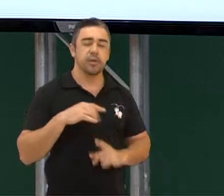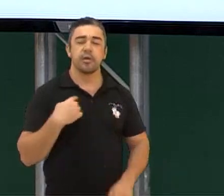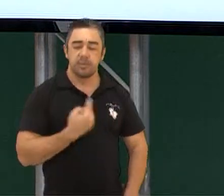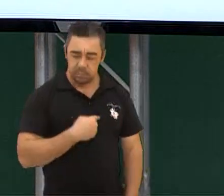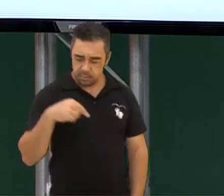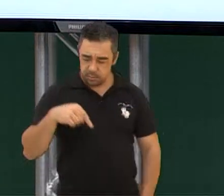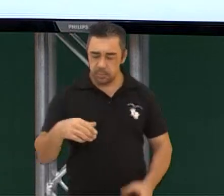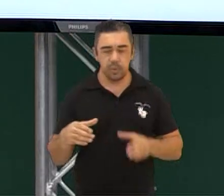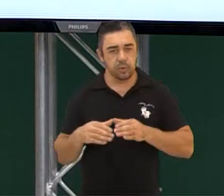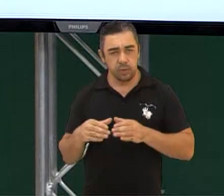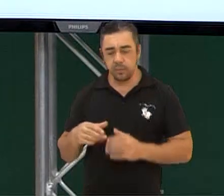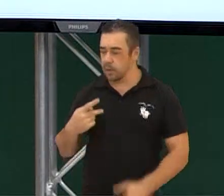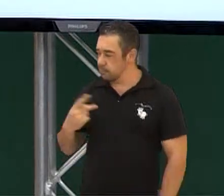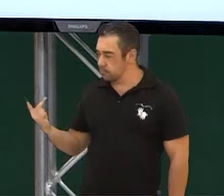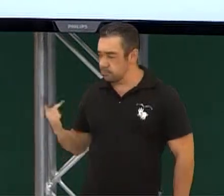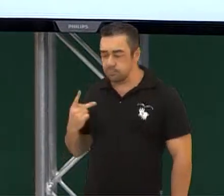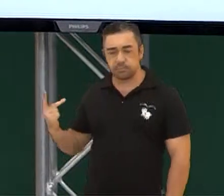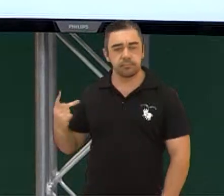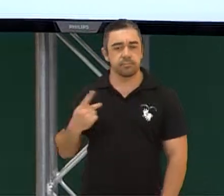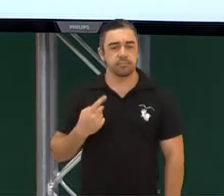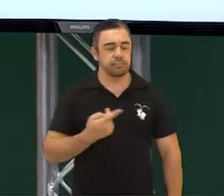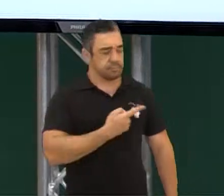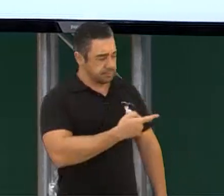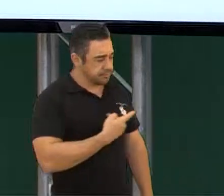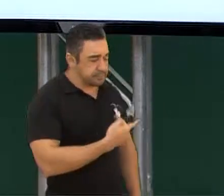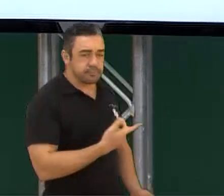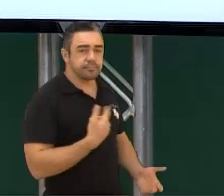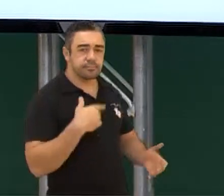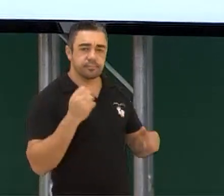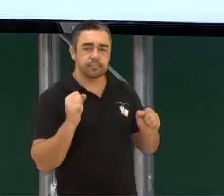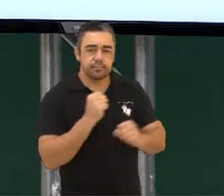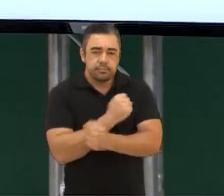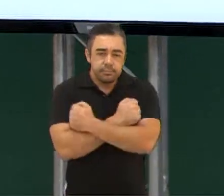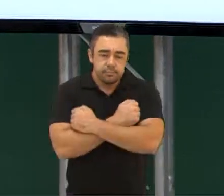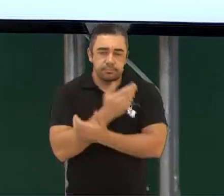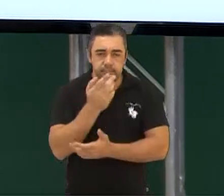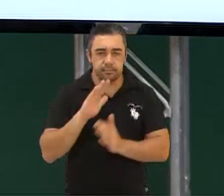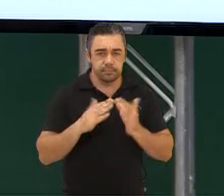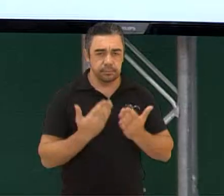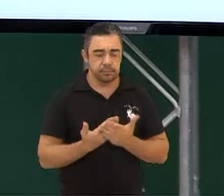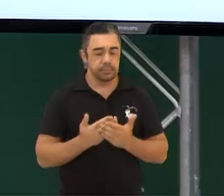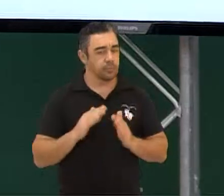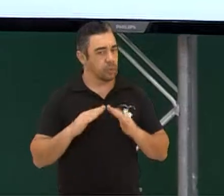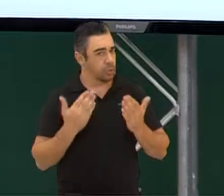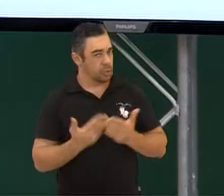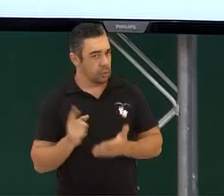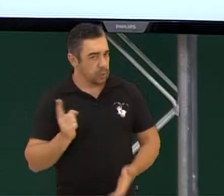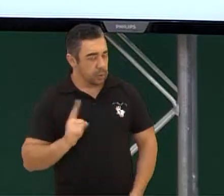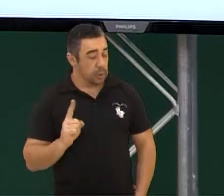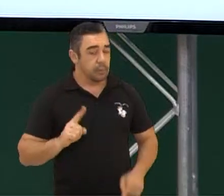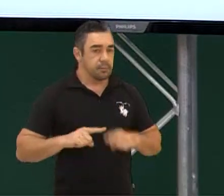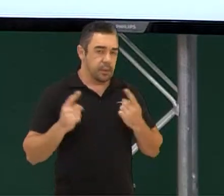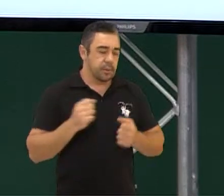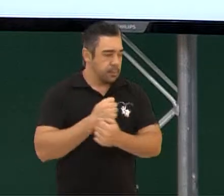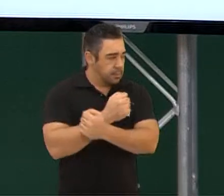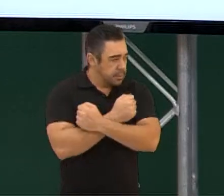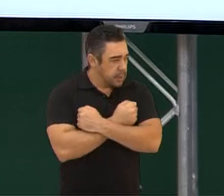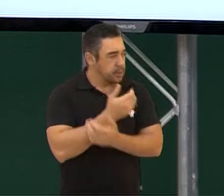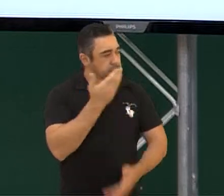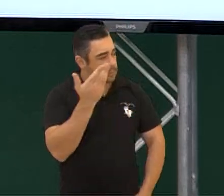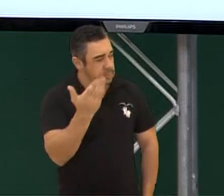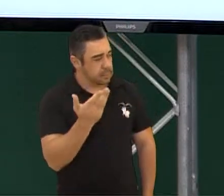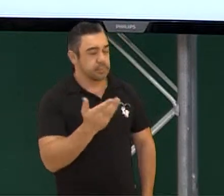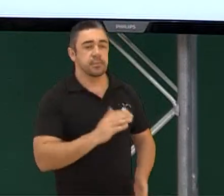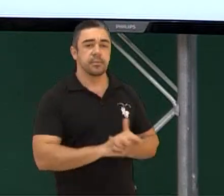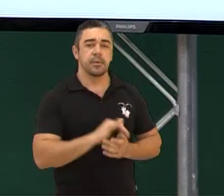nossa equipe, professora Joyce, o meu, né, e aos seus professores também, né, mandando um abraço, né, professores do seu colégio. Ele não colocou a escola aqui, mas um abraço aí para o Daniel. E